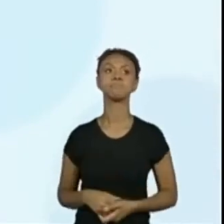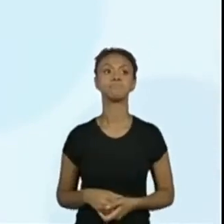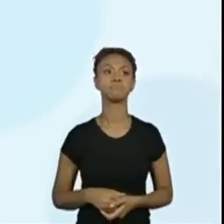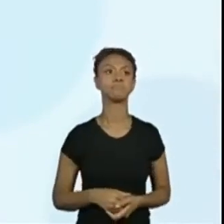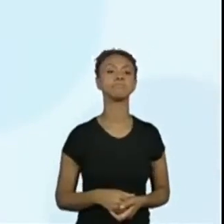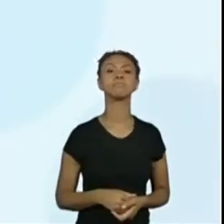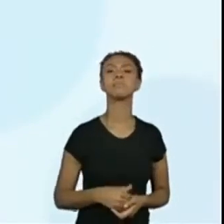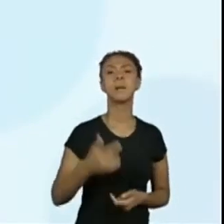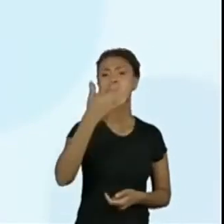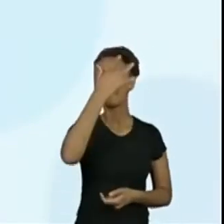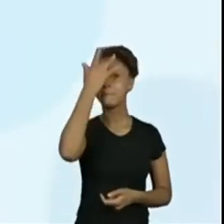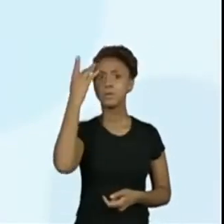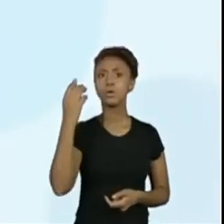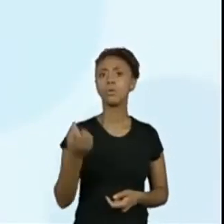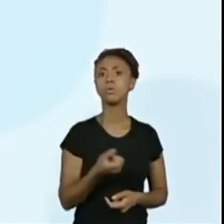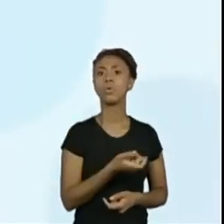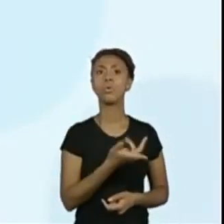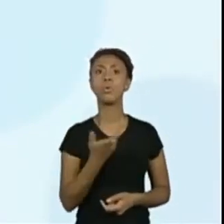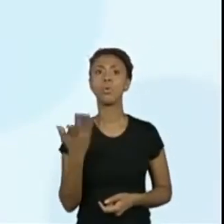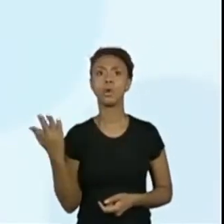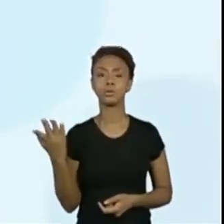Número de participantes.